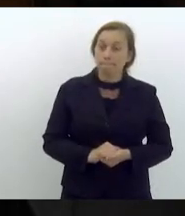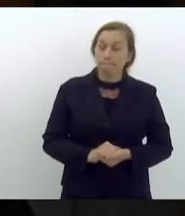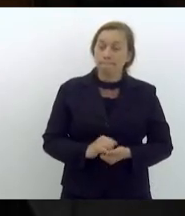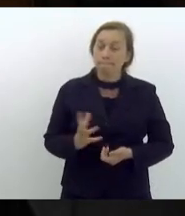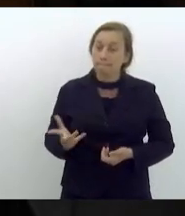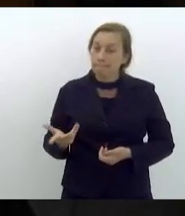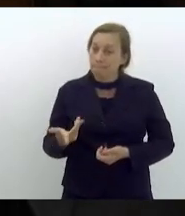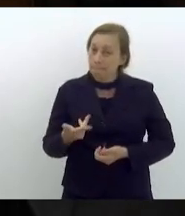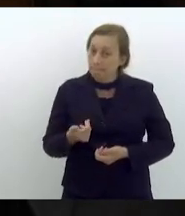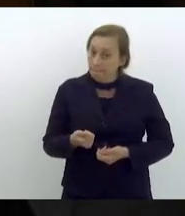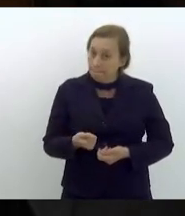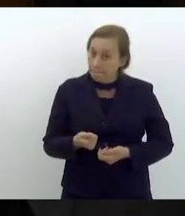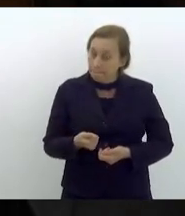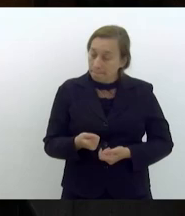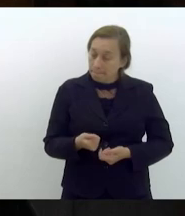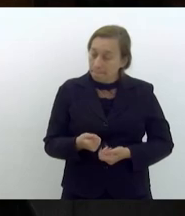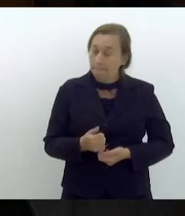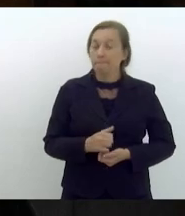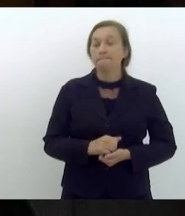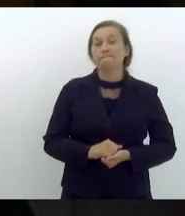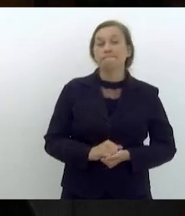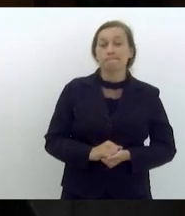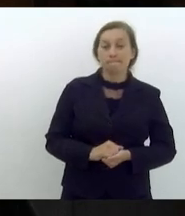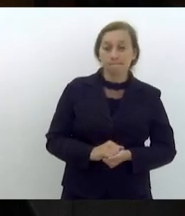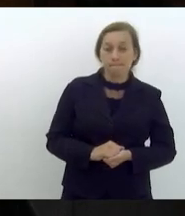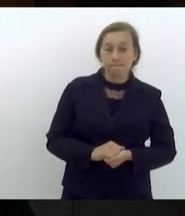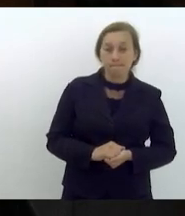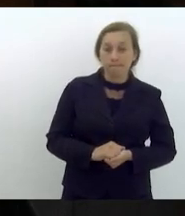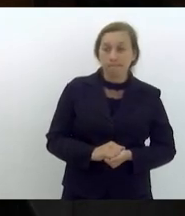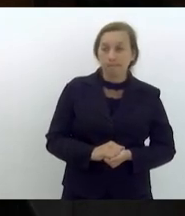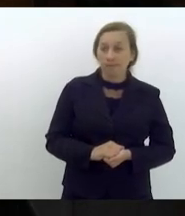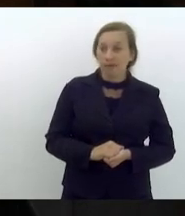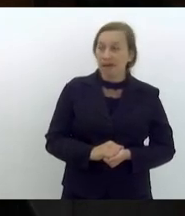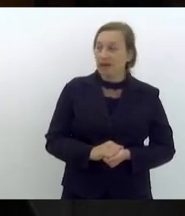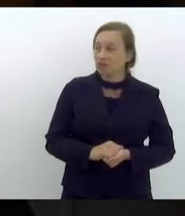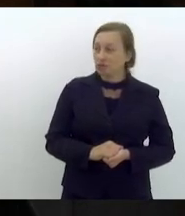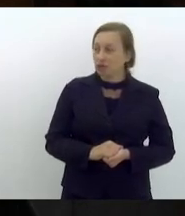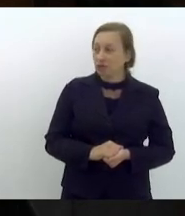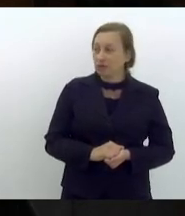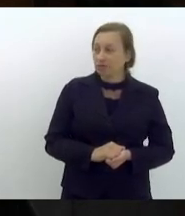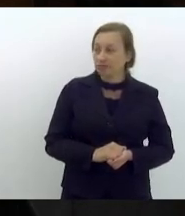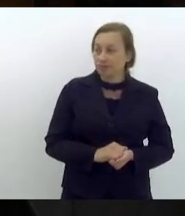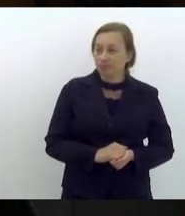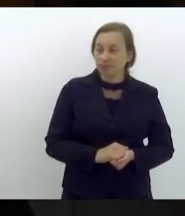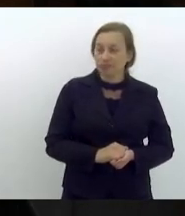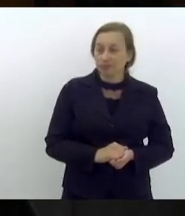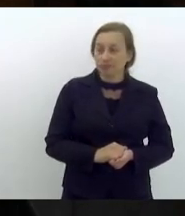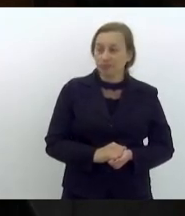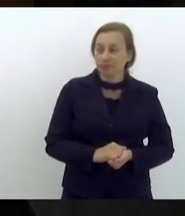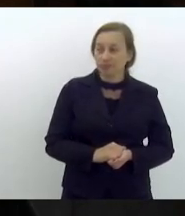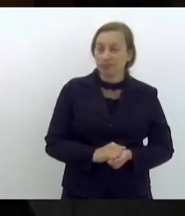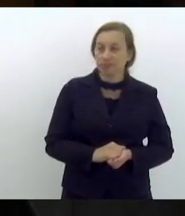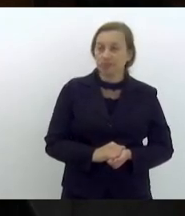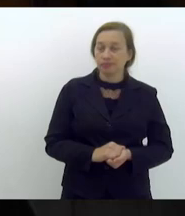qualidade altíssima qualidade eu costumo senhora Presidente